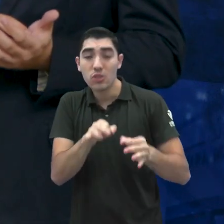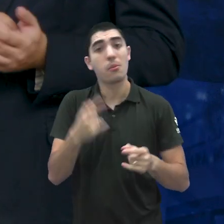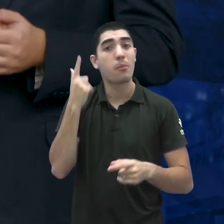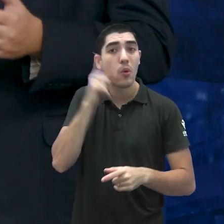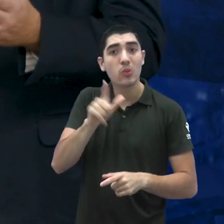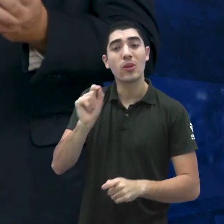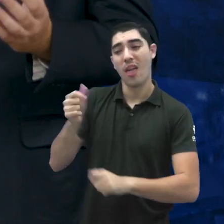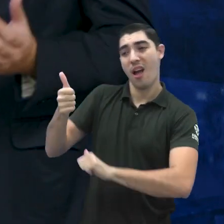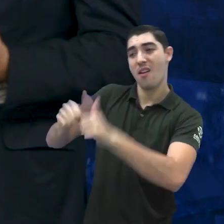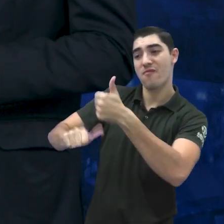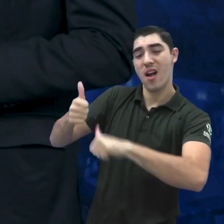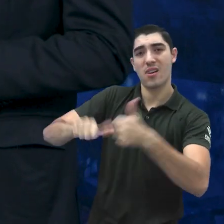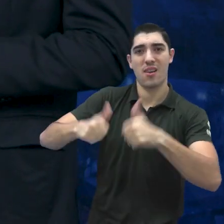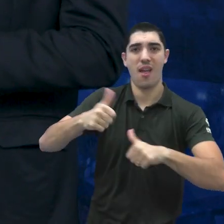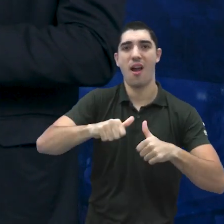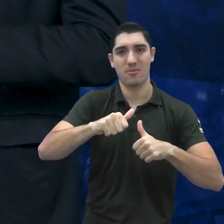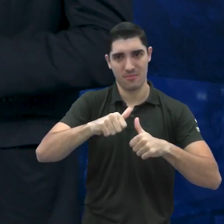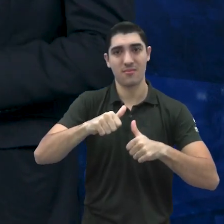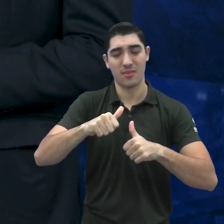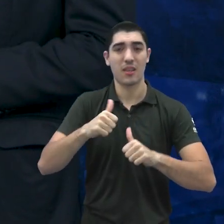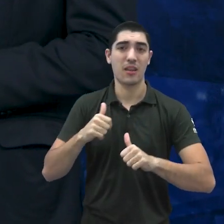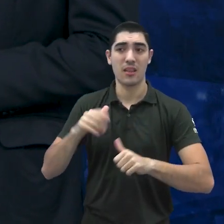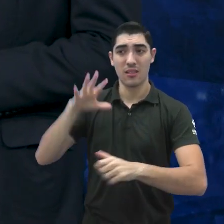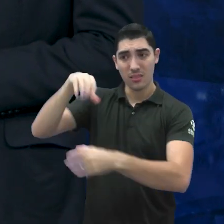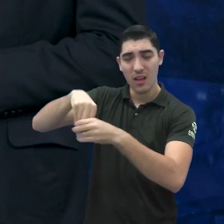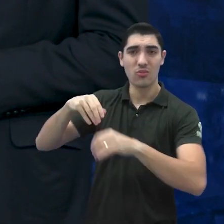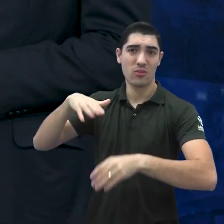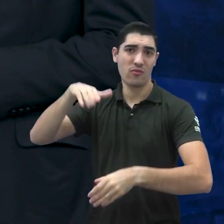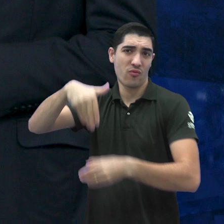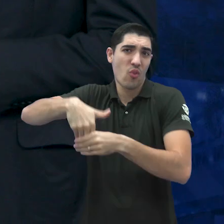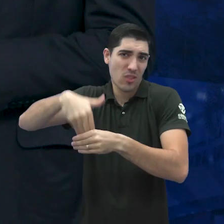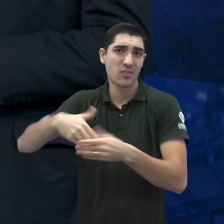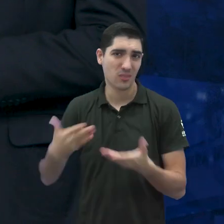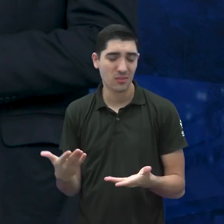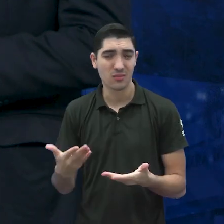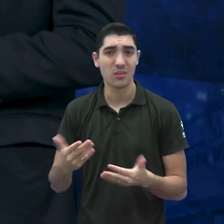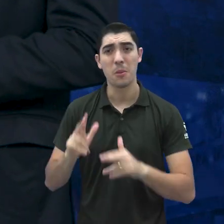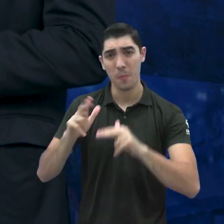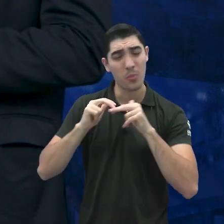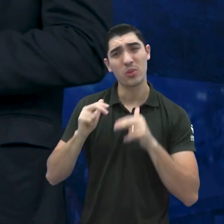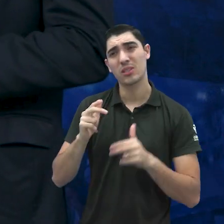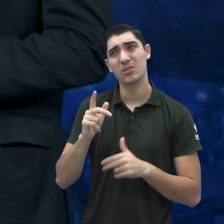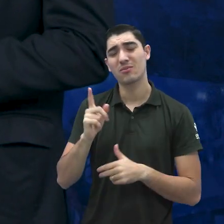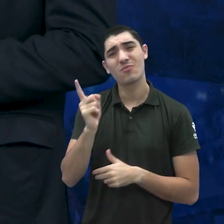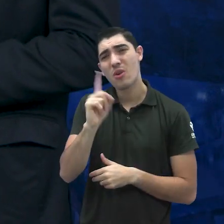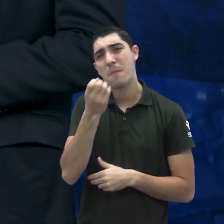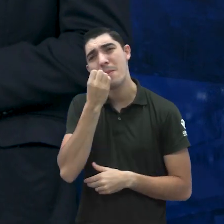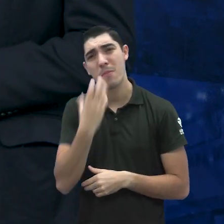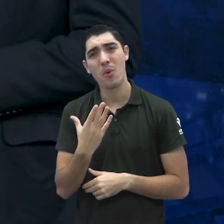para apreciar tudo que envolve uma eleição. Então não há